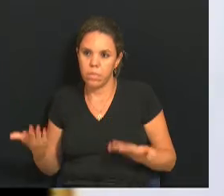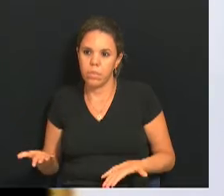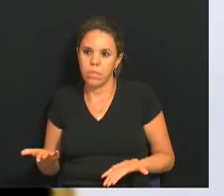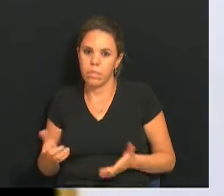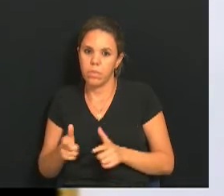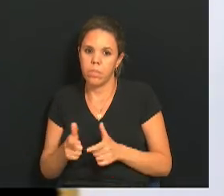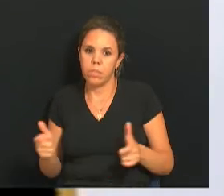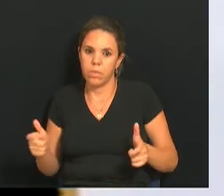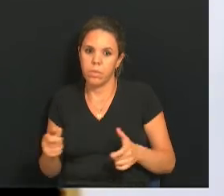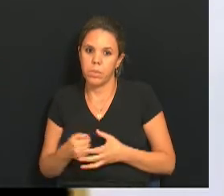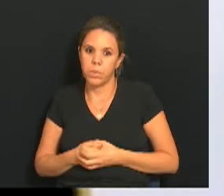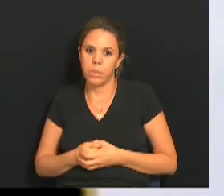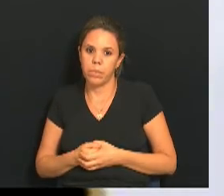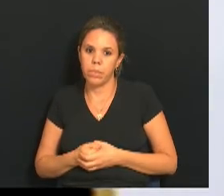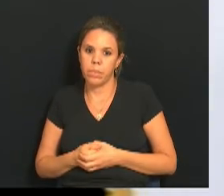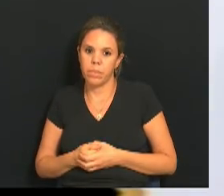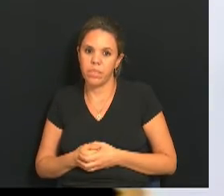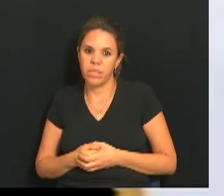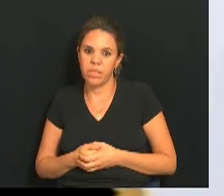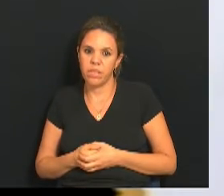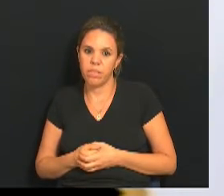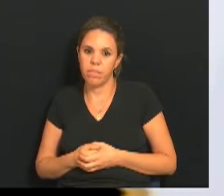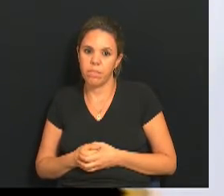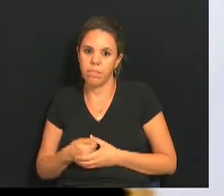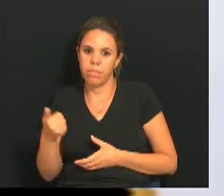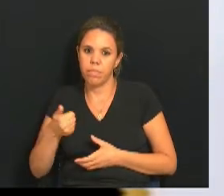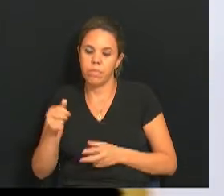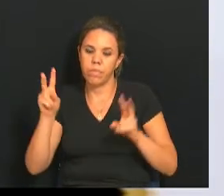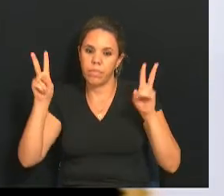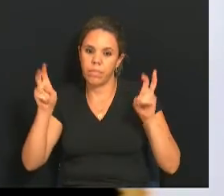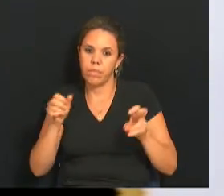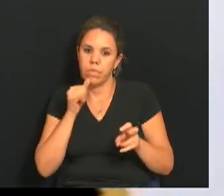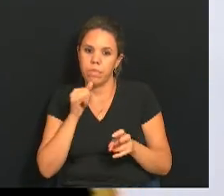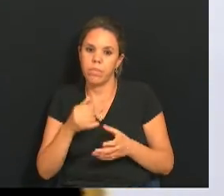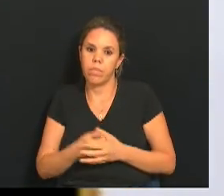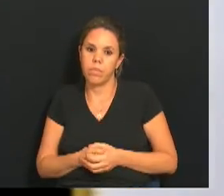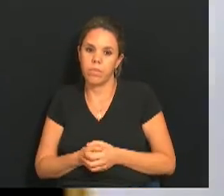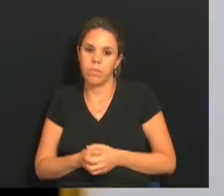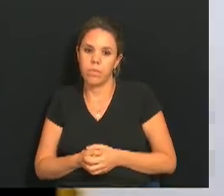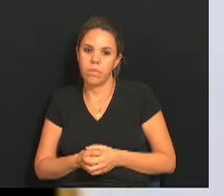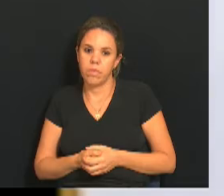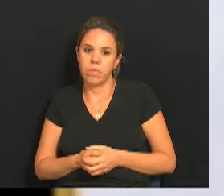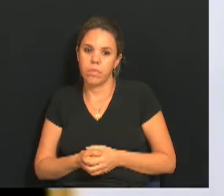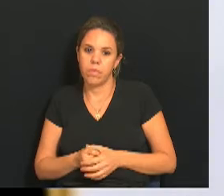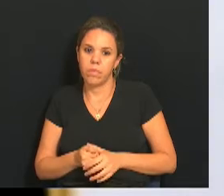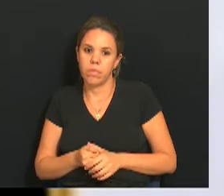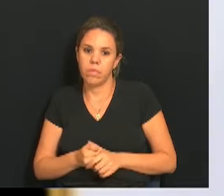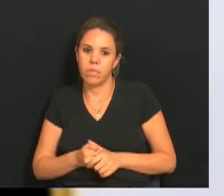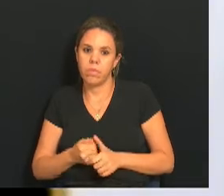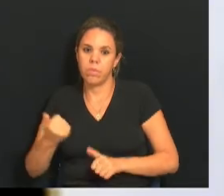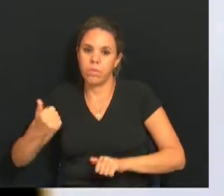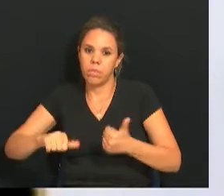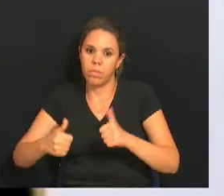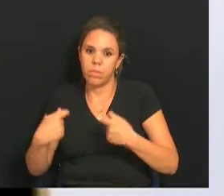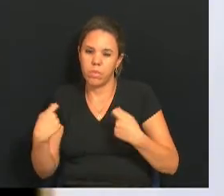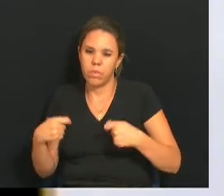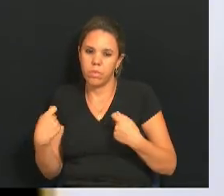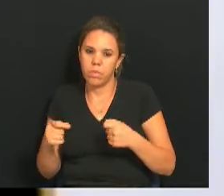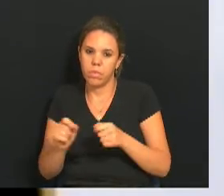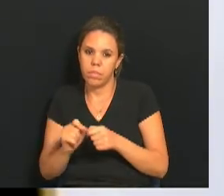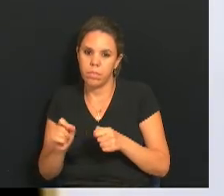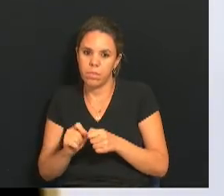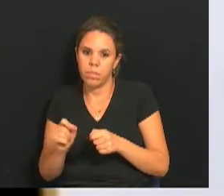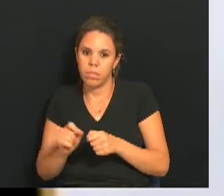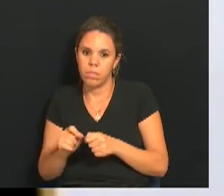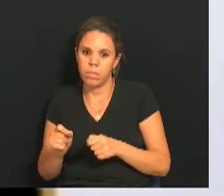grande. Então, a primeira questão é de que avalio que nós precisamos fazer